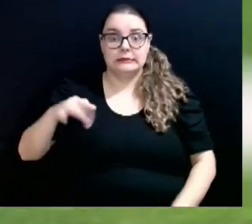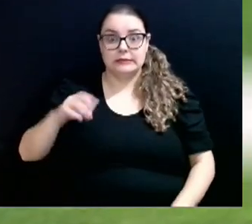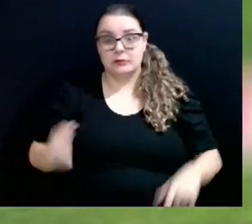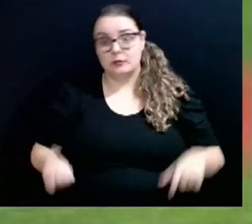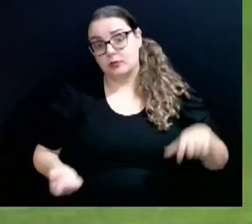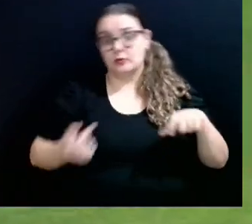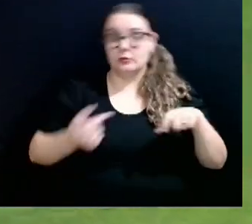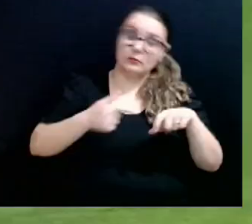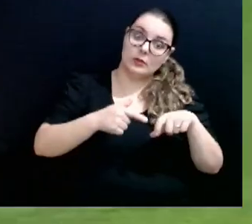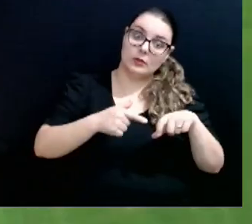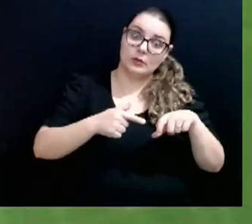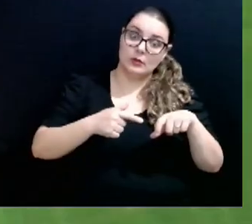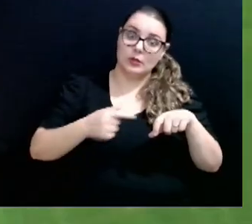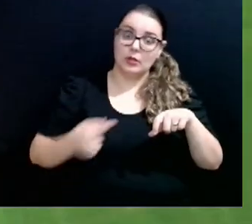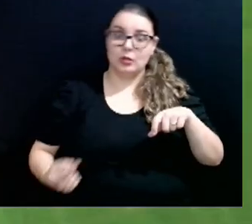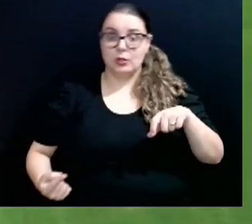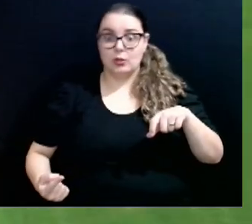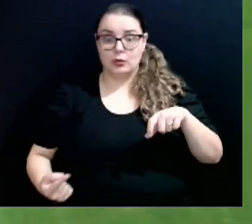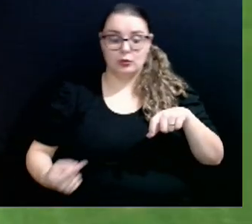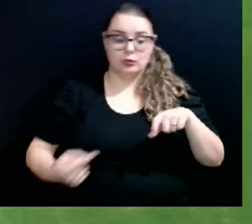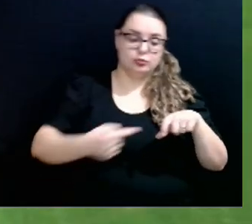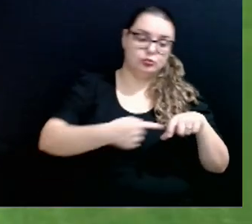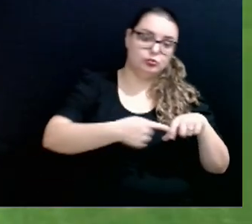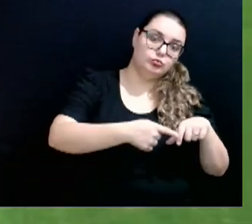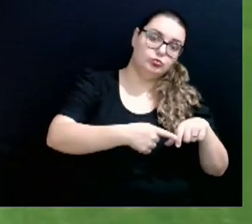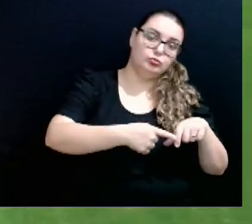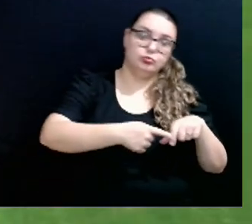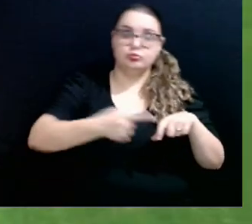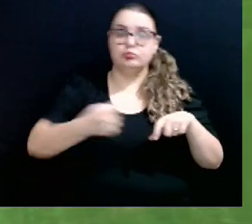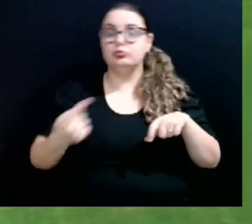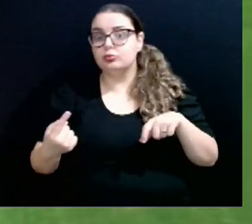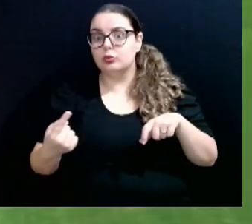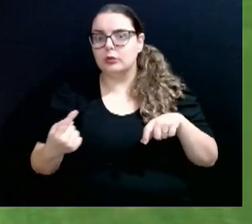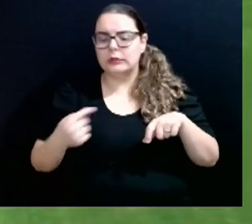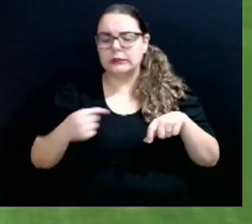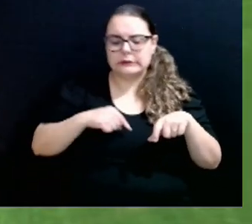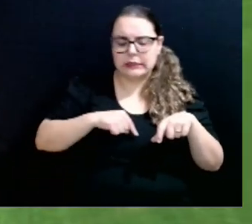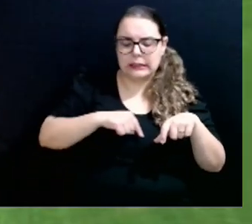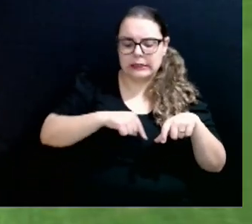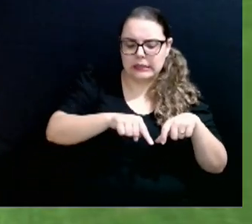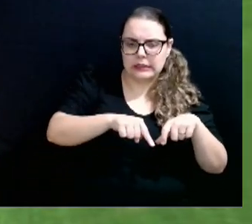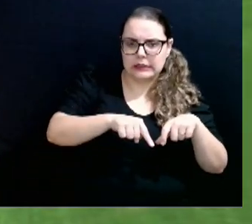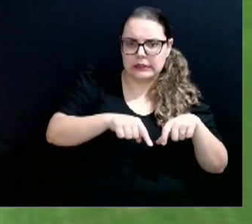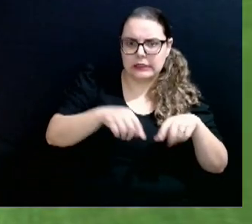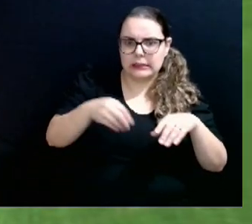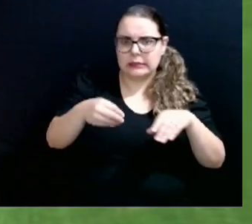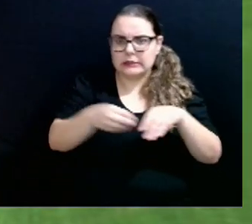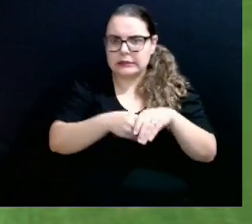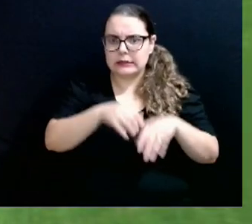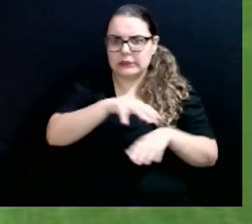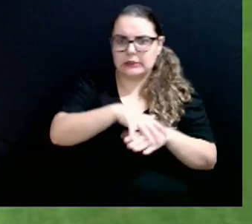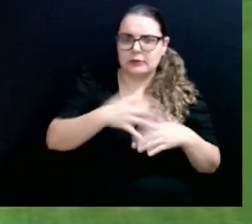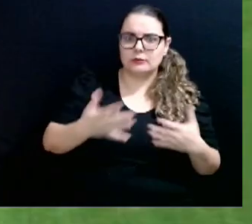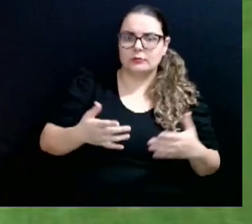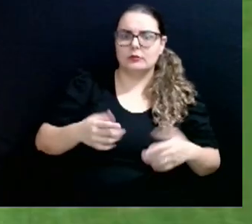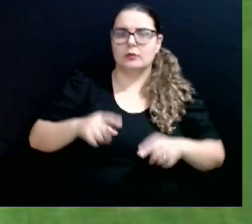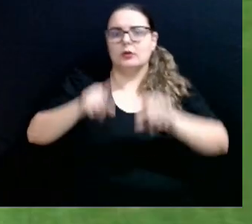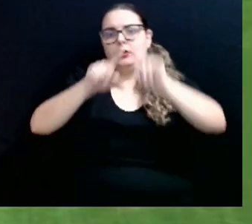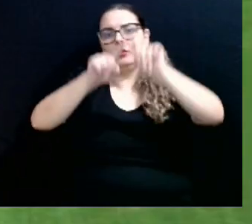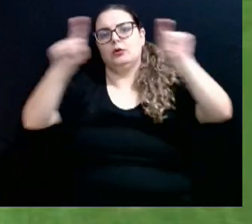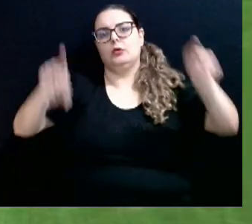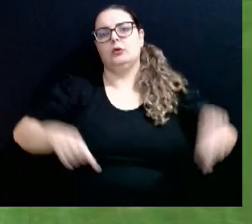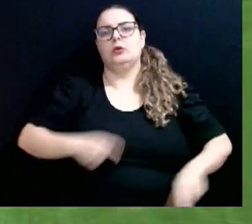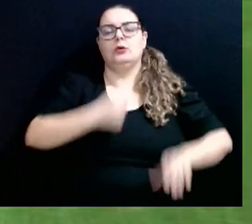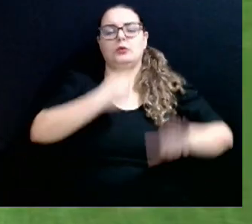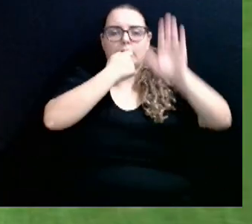bola bateu no travessão e depois, na linha, dentro do gol? Bom, o árbitro ficou em dúvida e